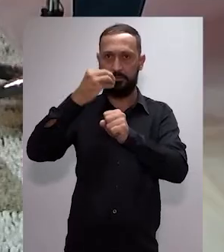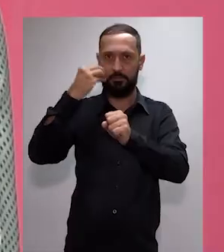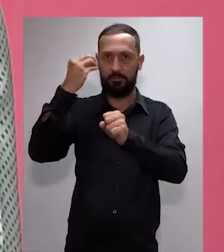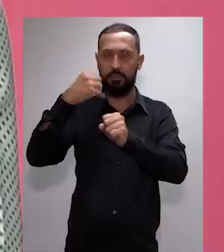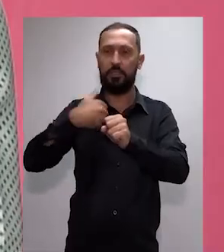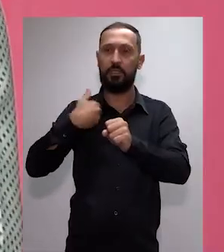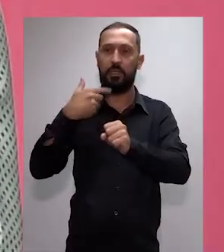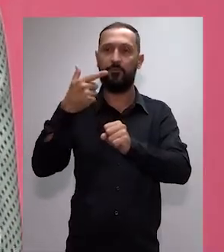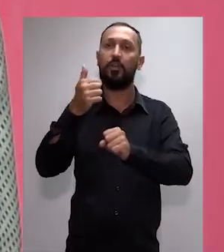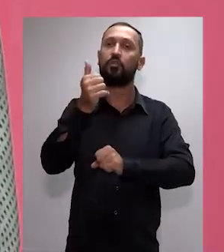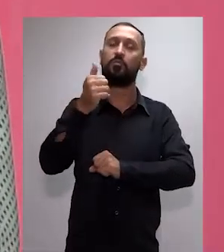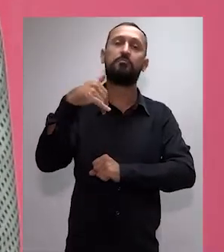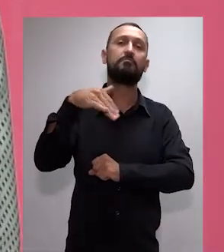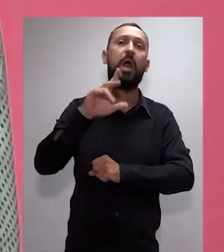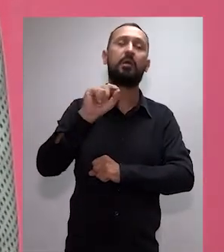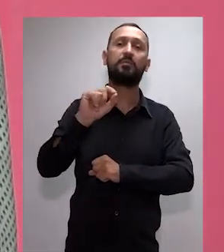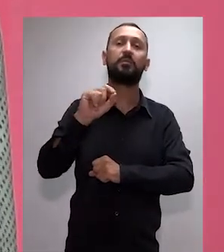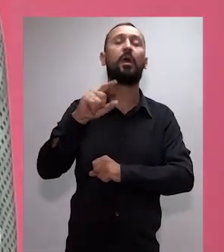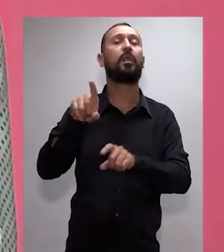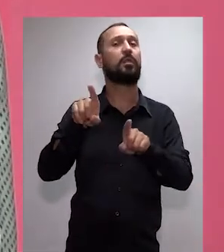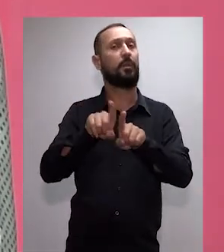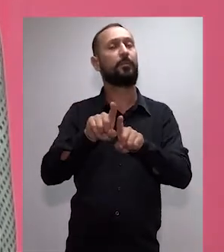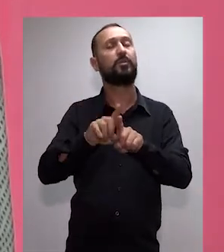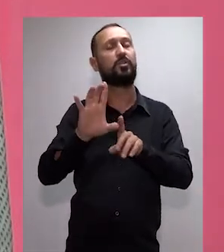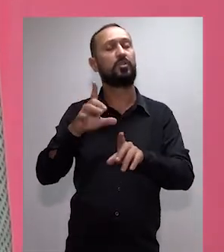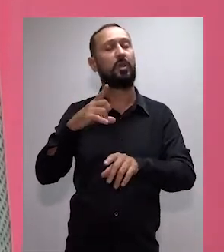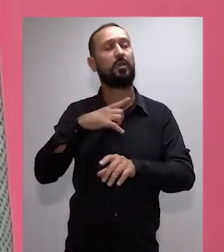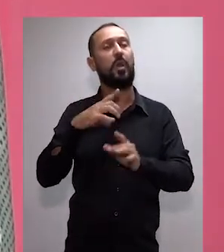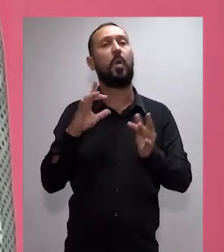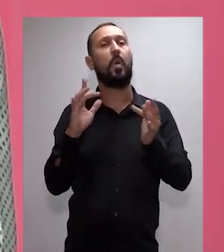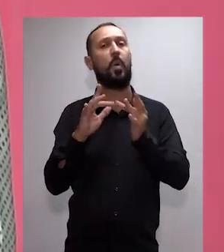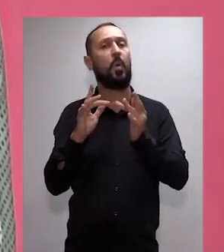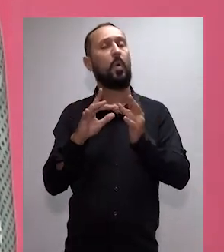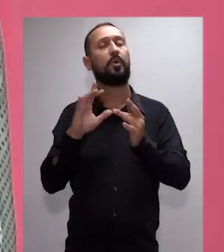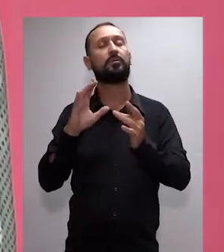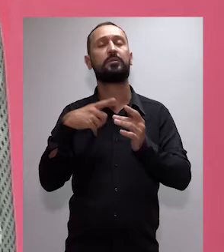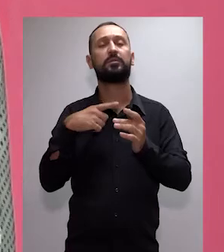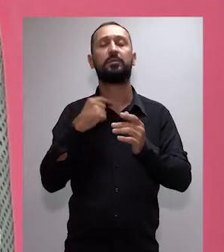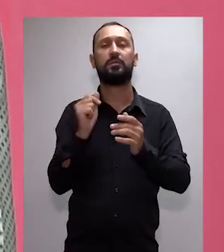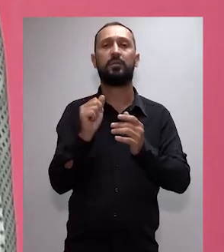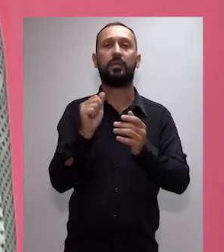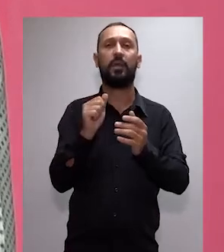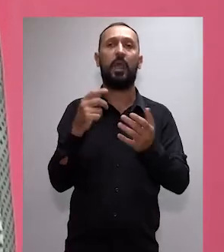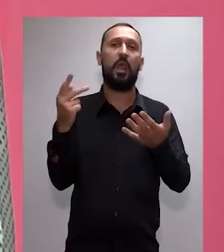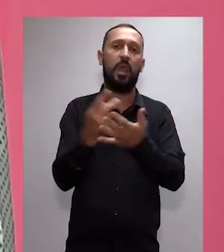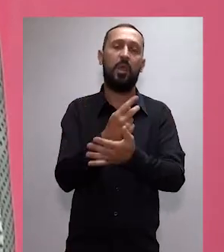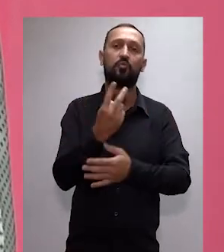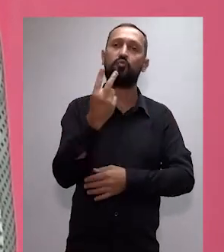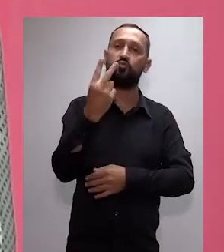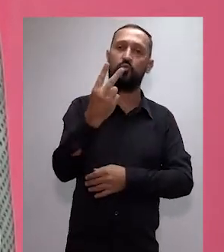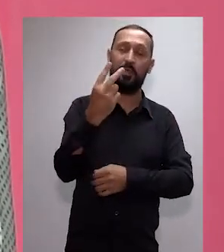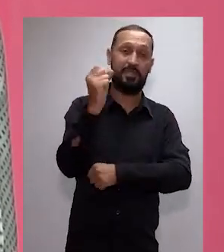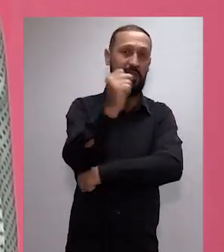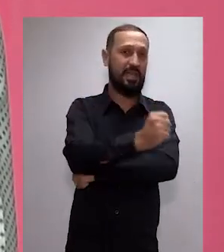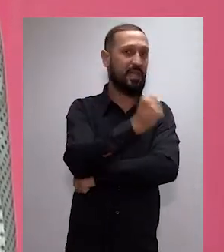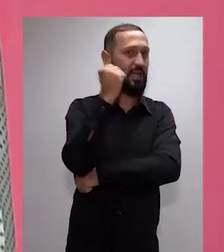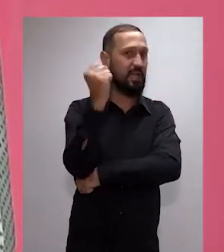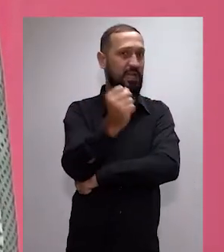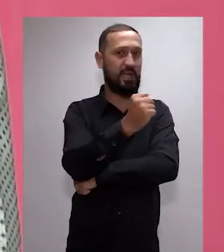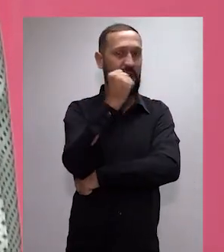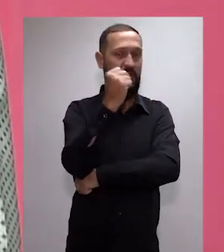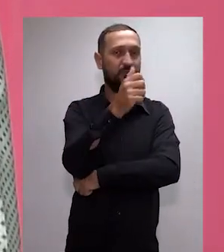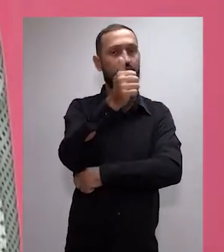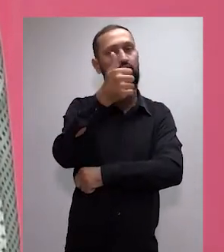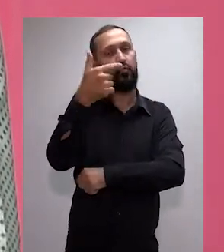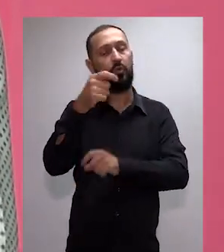ser maior de 21 anos e também não pode ter cometido mais de 2 infrações gravíssimas no período aí